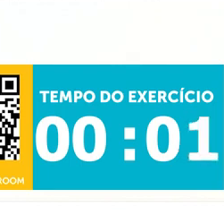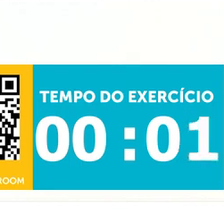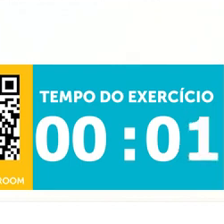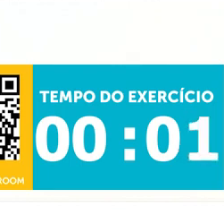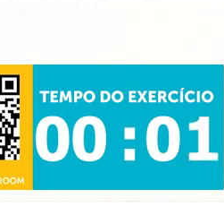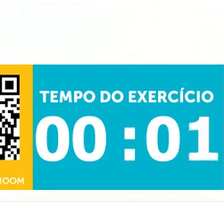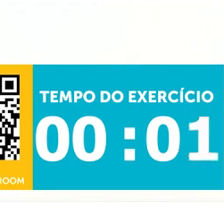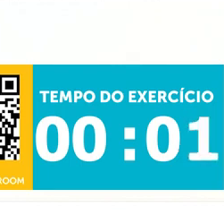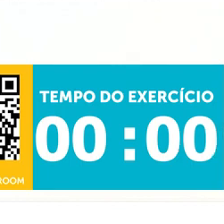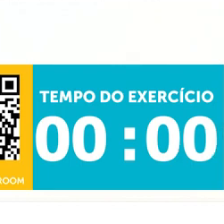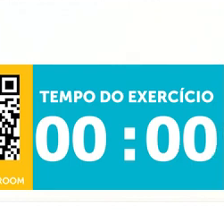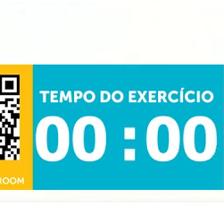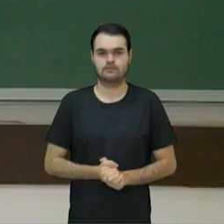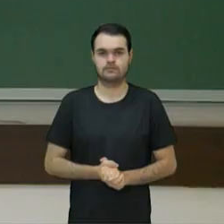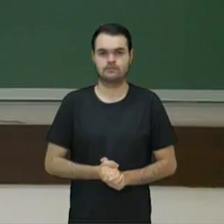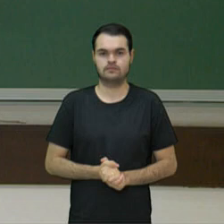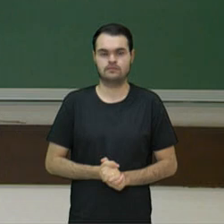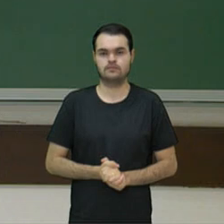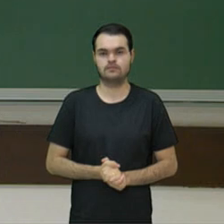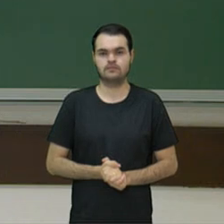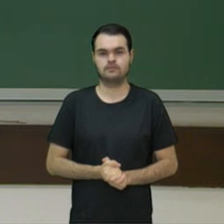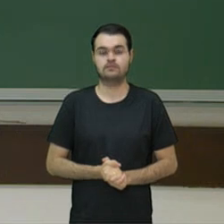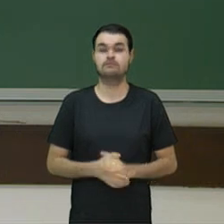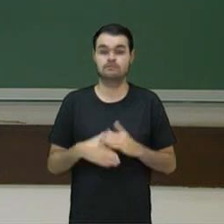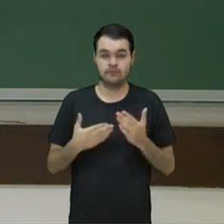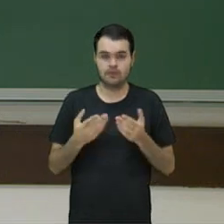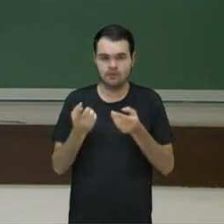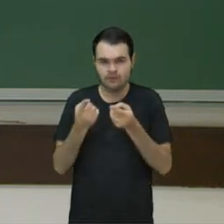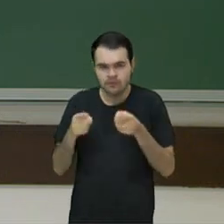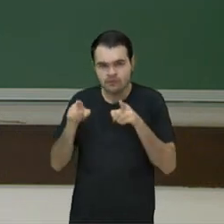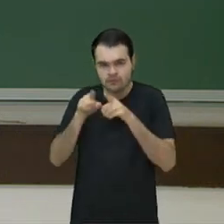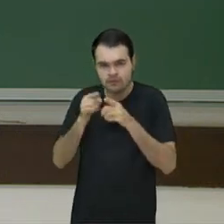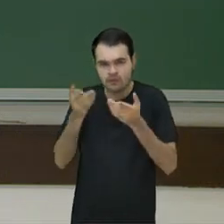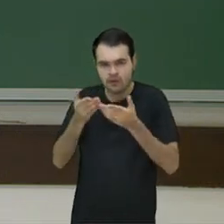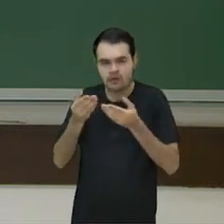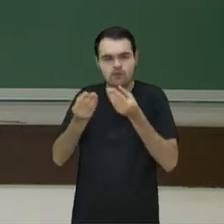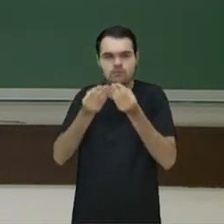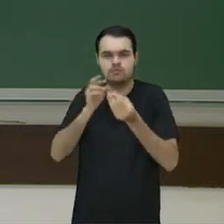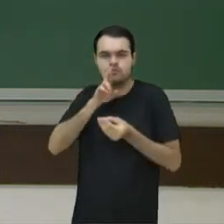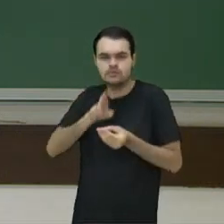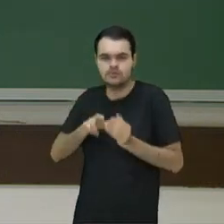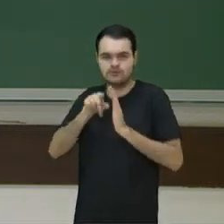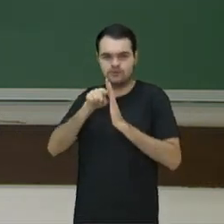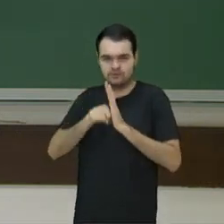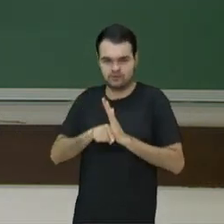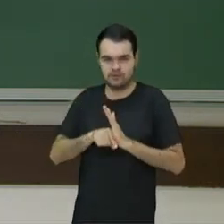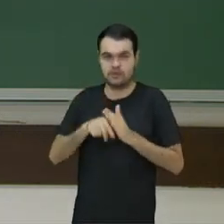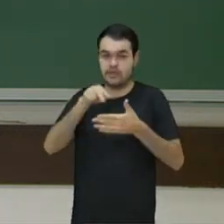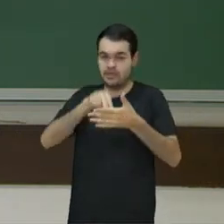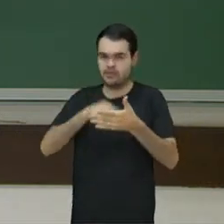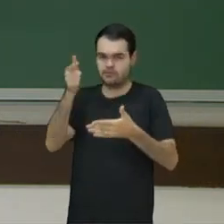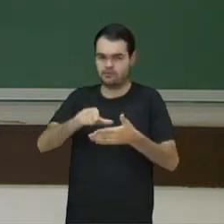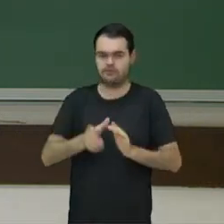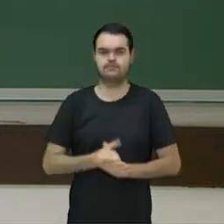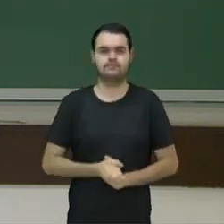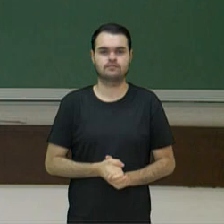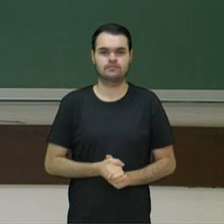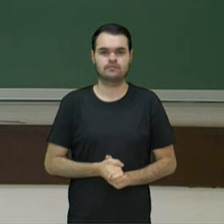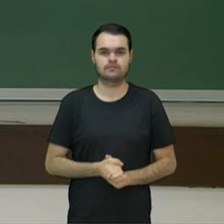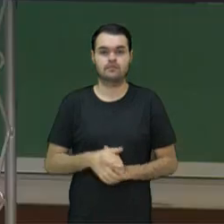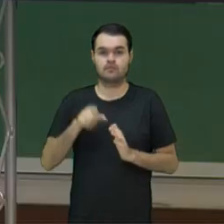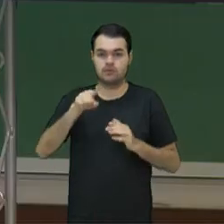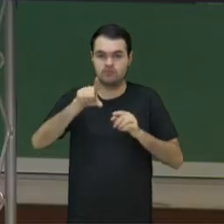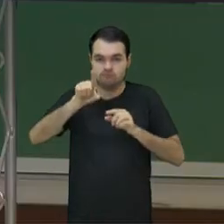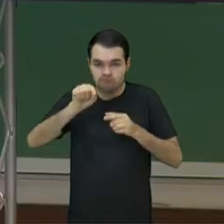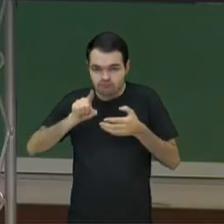Então, pessoal, voltando aqui na resolução do quiz, Vou ler novamente.